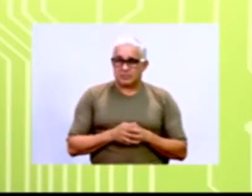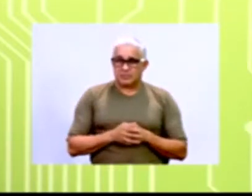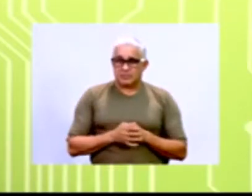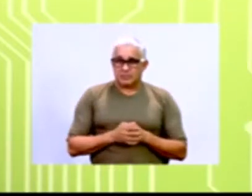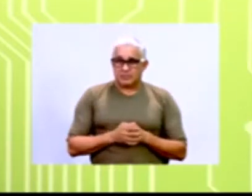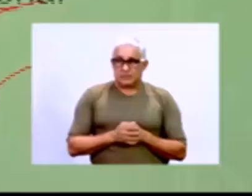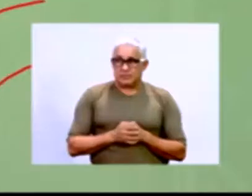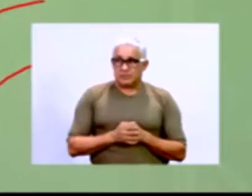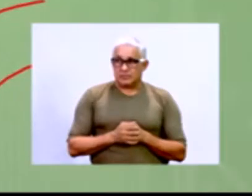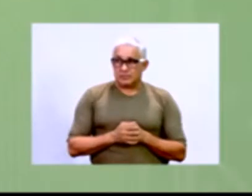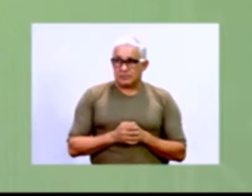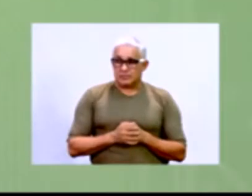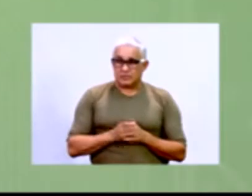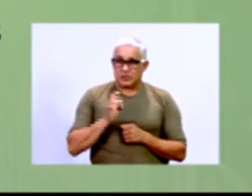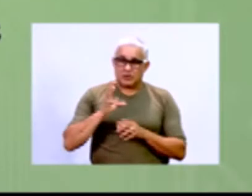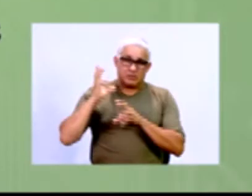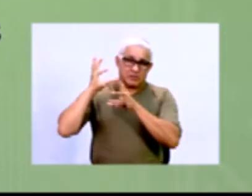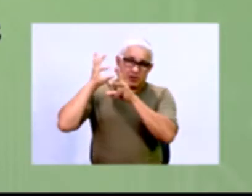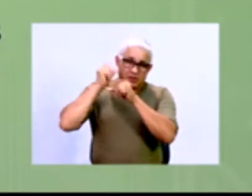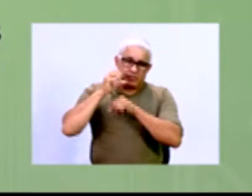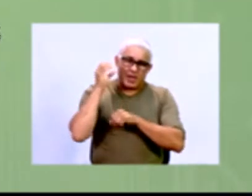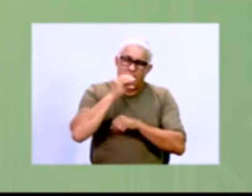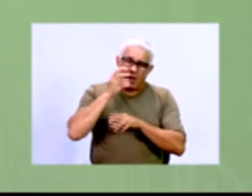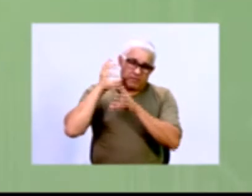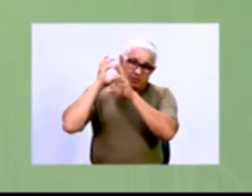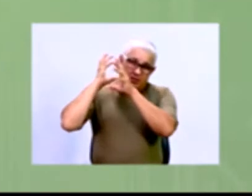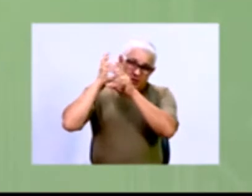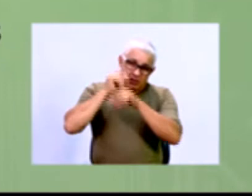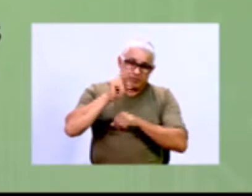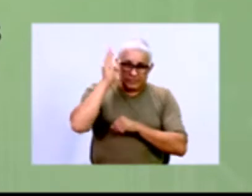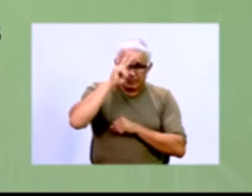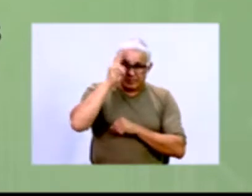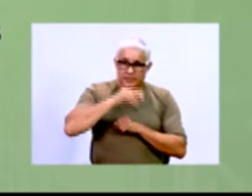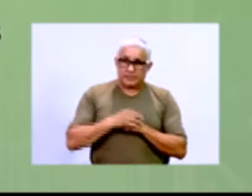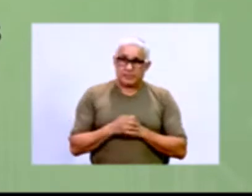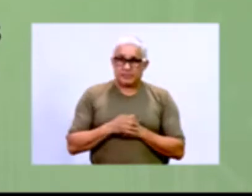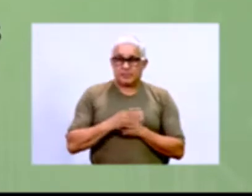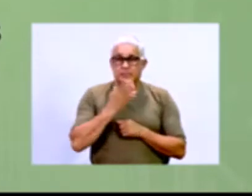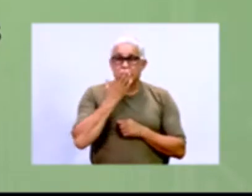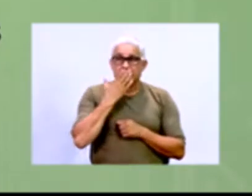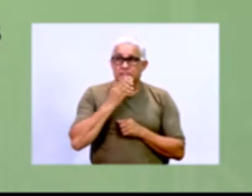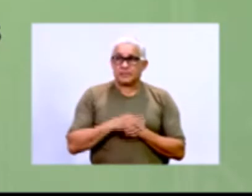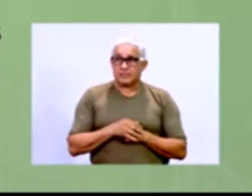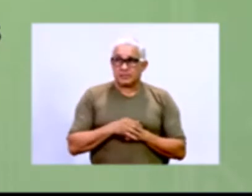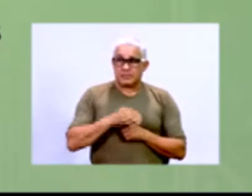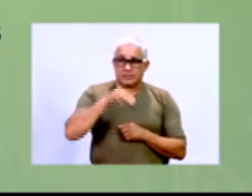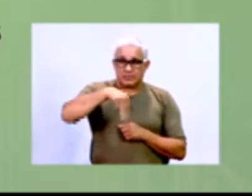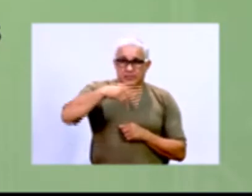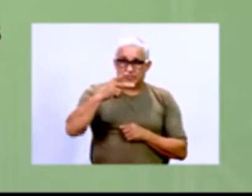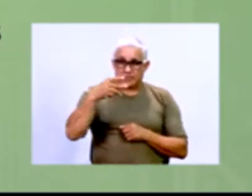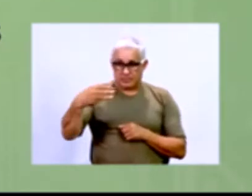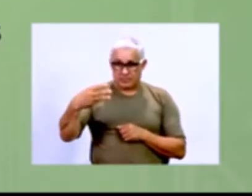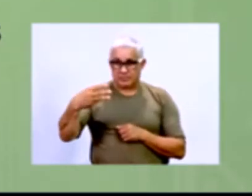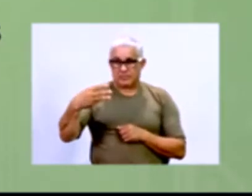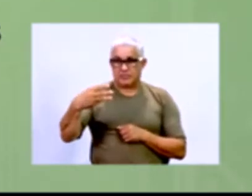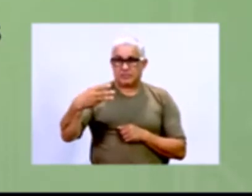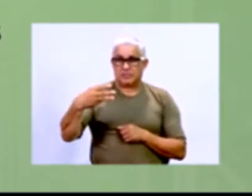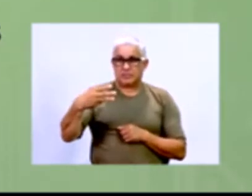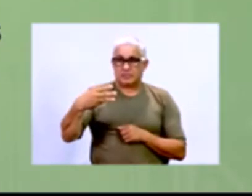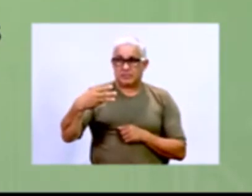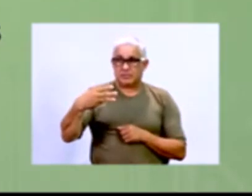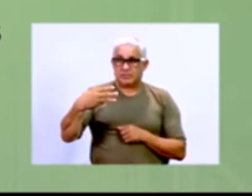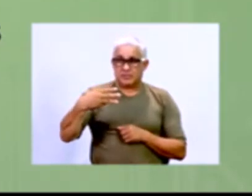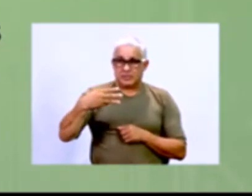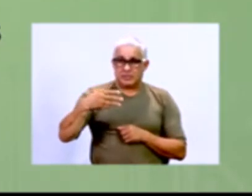vamos só dar uma revisadinha rápida aqui, só para a gente lembrar os formatos. O MP3 é o que